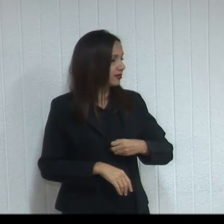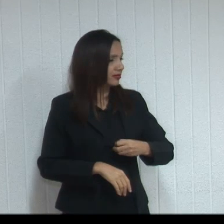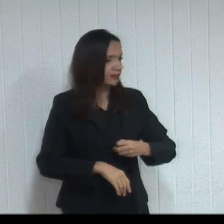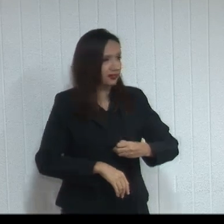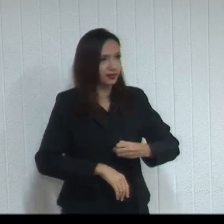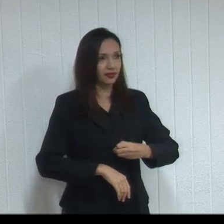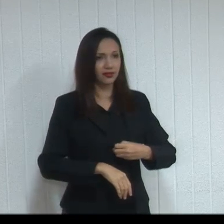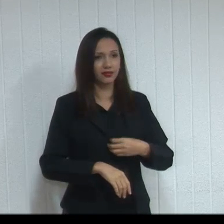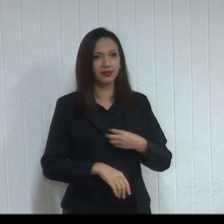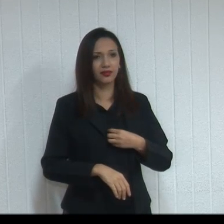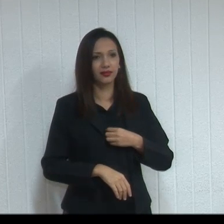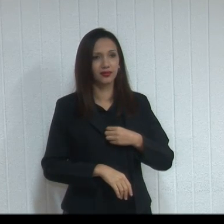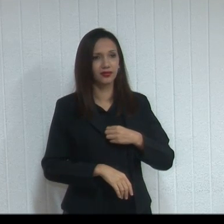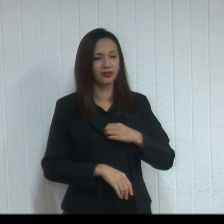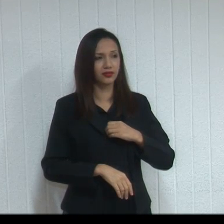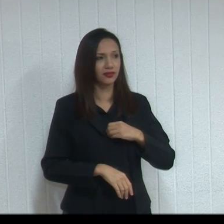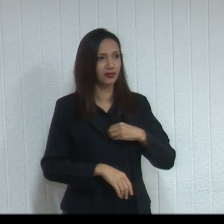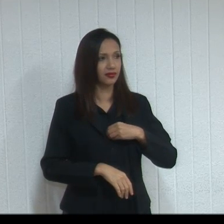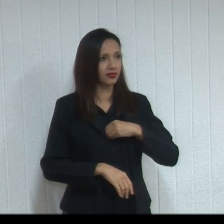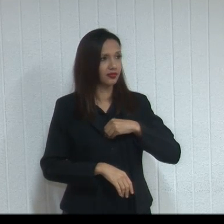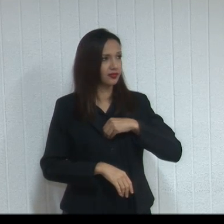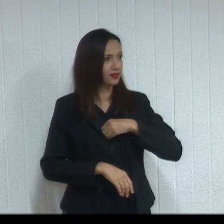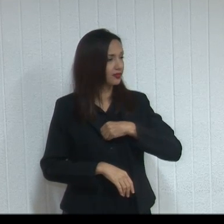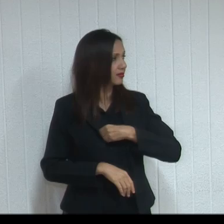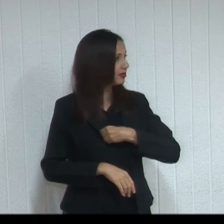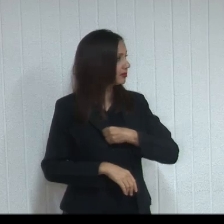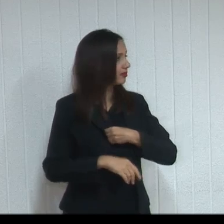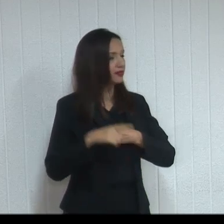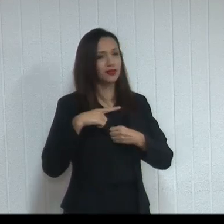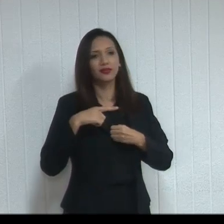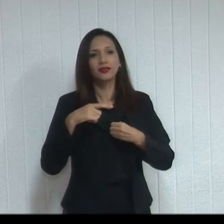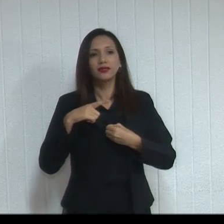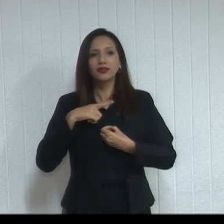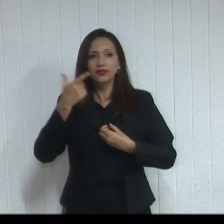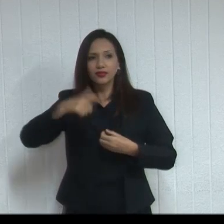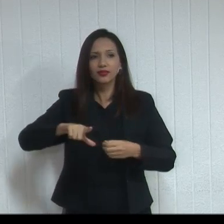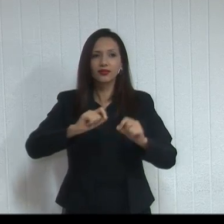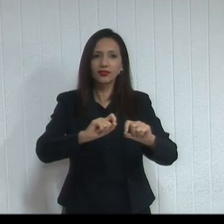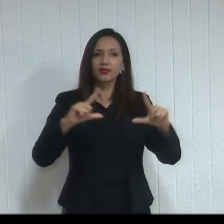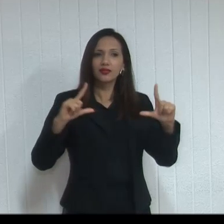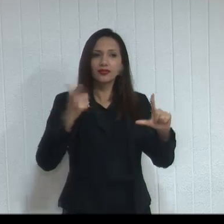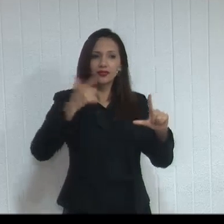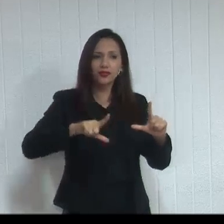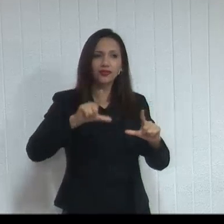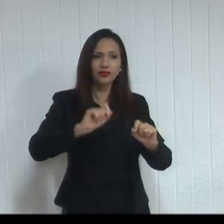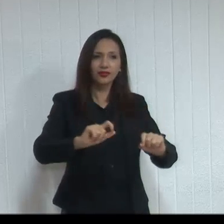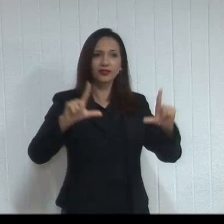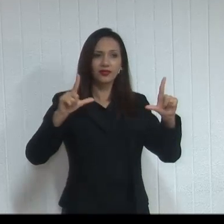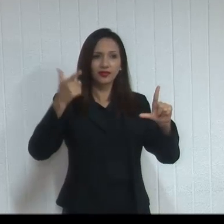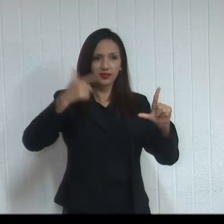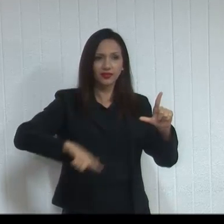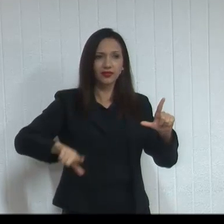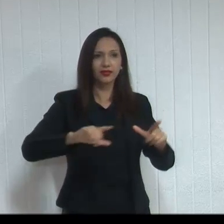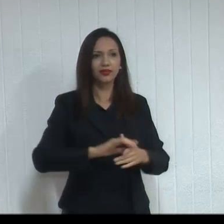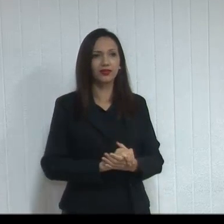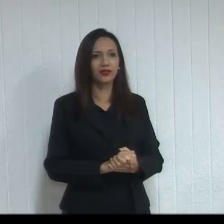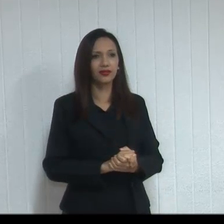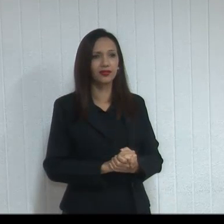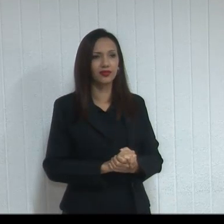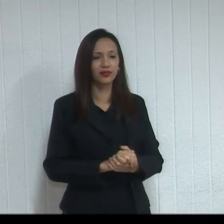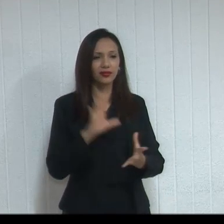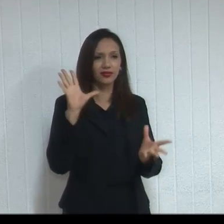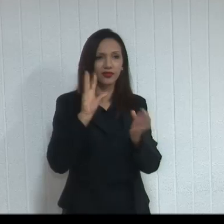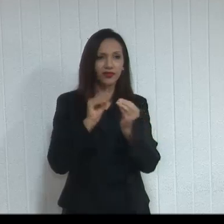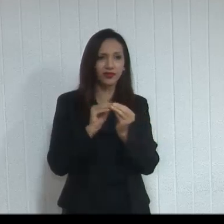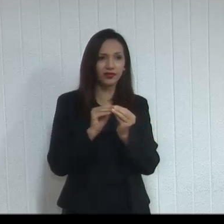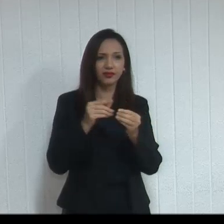passar também, por favor. O segundo argumento, esse também é repetitivo, pode colocar o outro, por favor. Não é só o resumo,